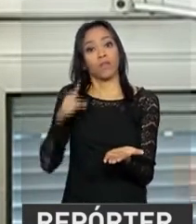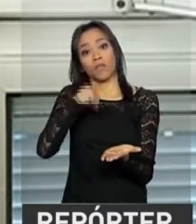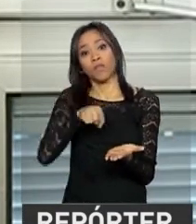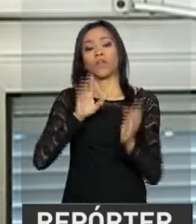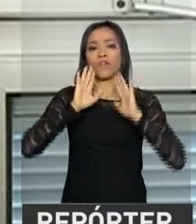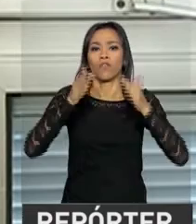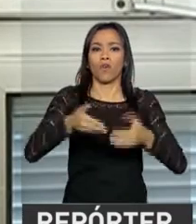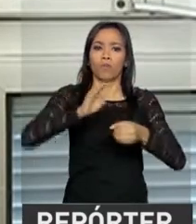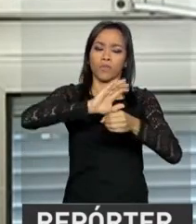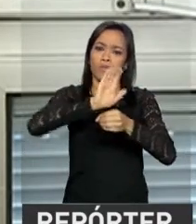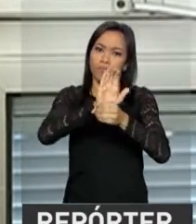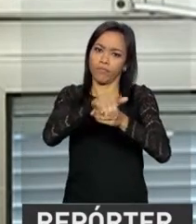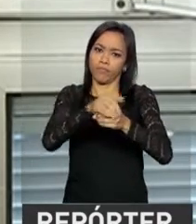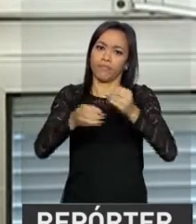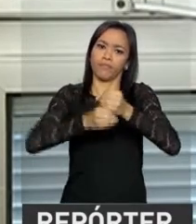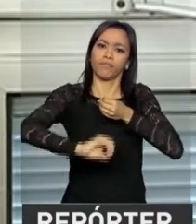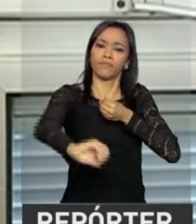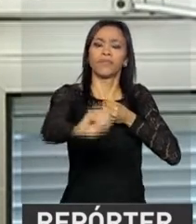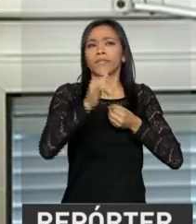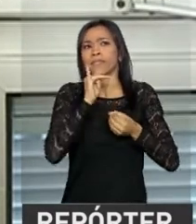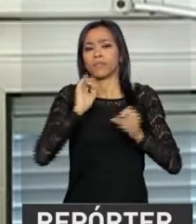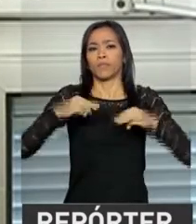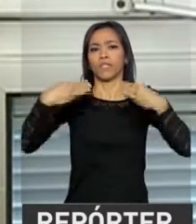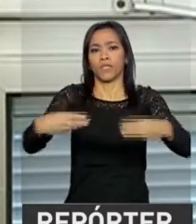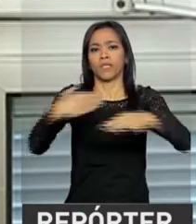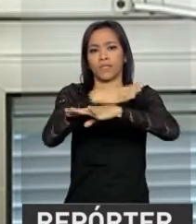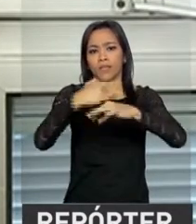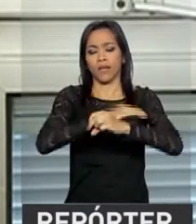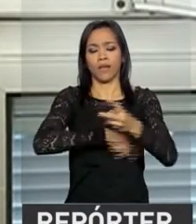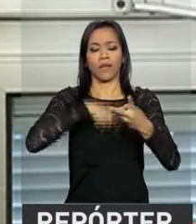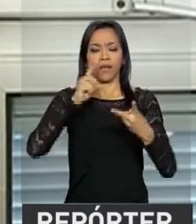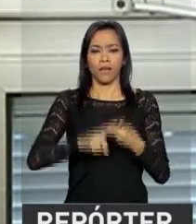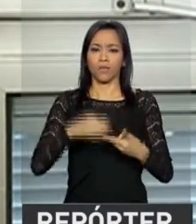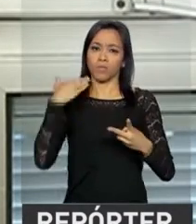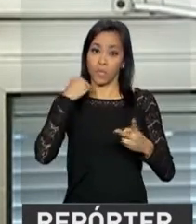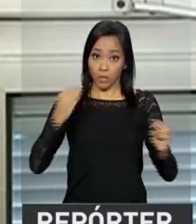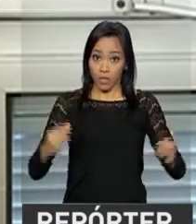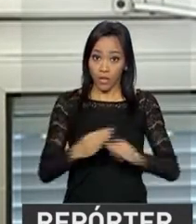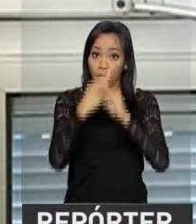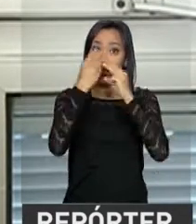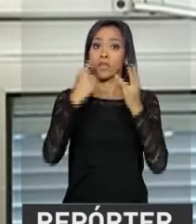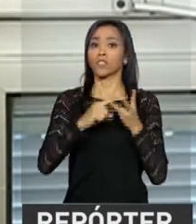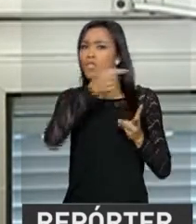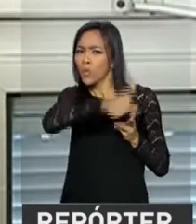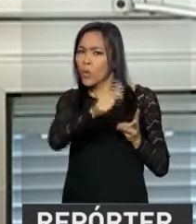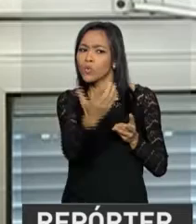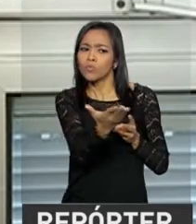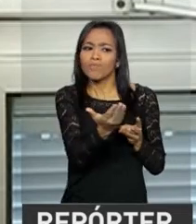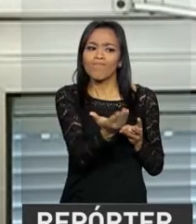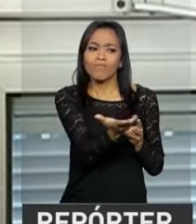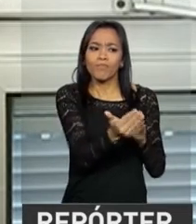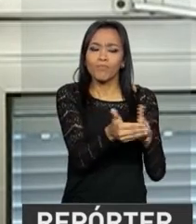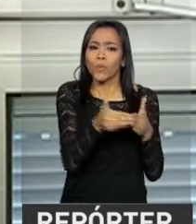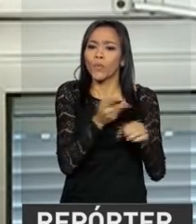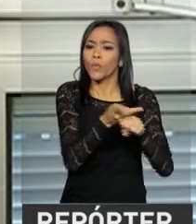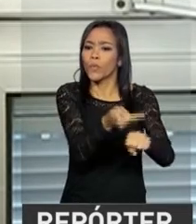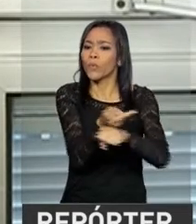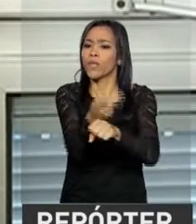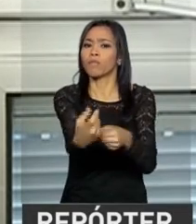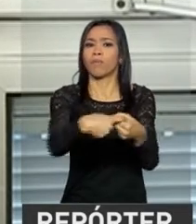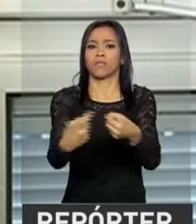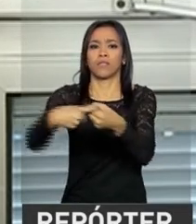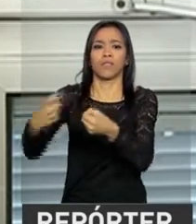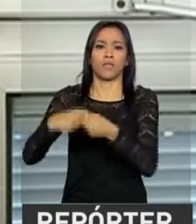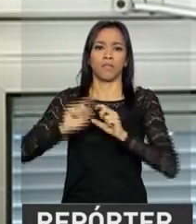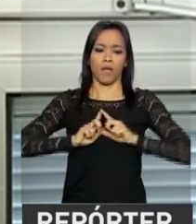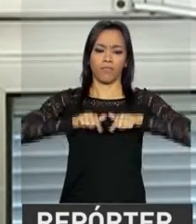como por exemplo ministério da cidades a caixa econômica e outros tantos buscando essa parceria uma forma de atuação conjunta para que a